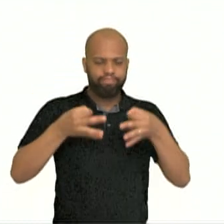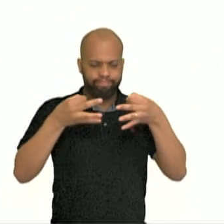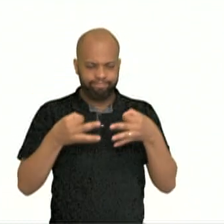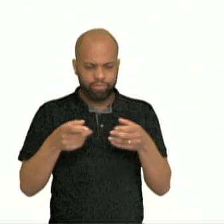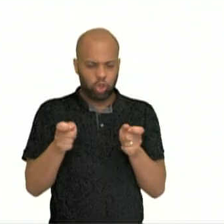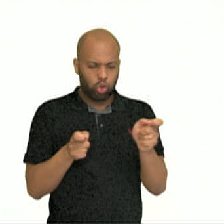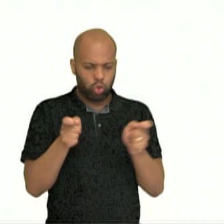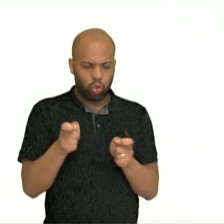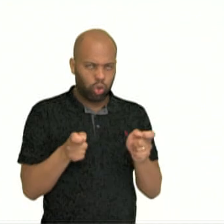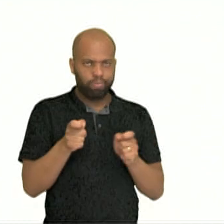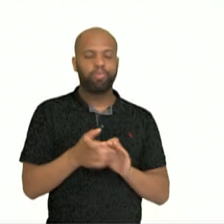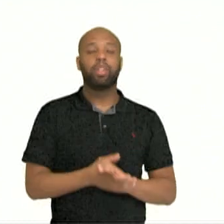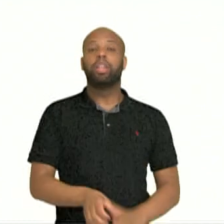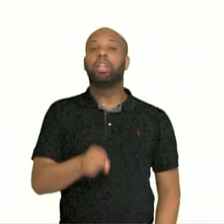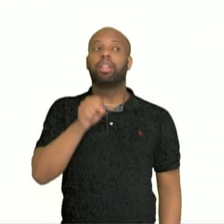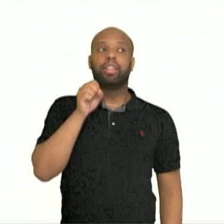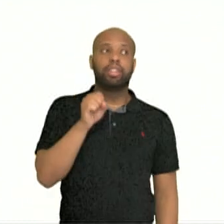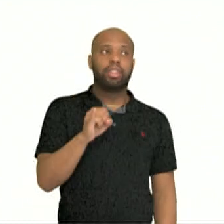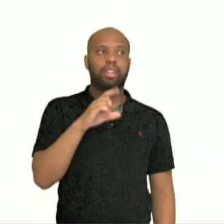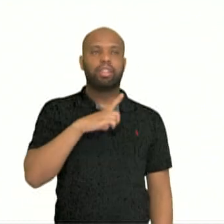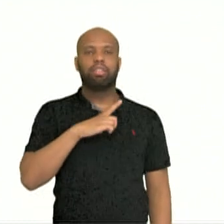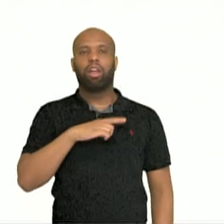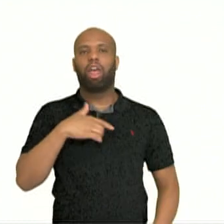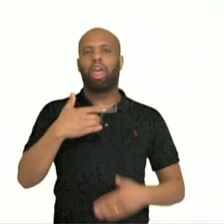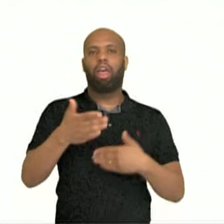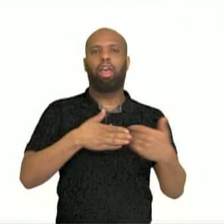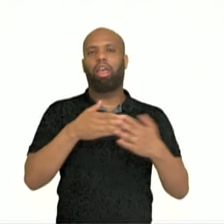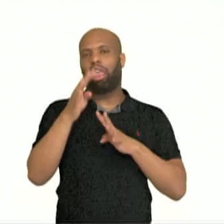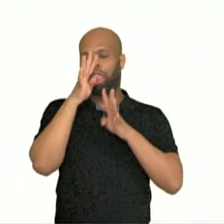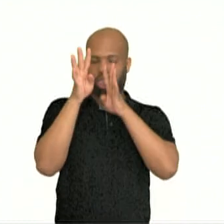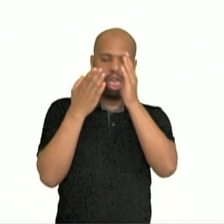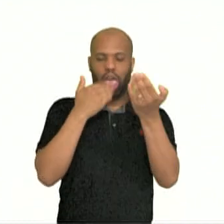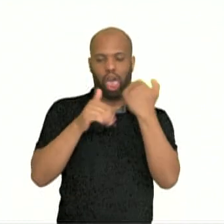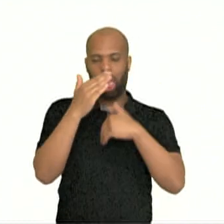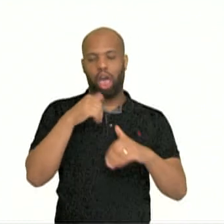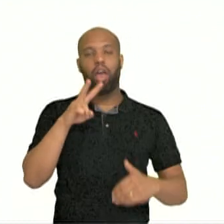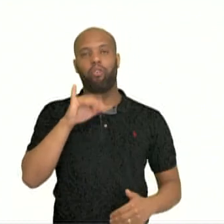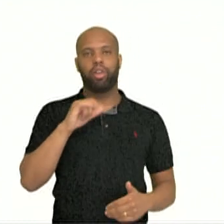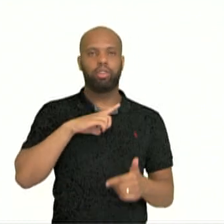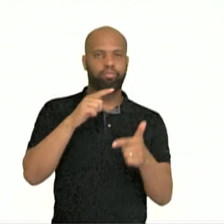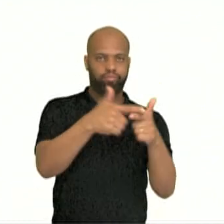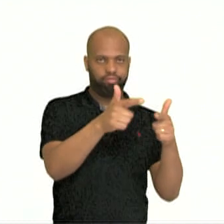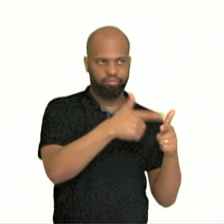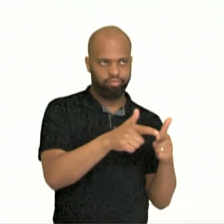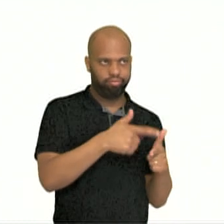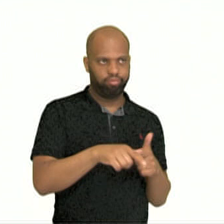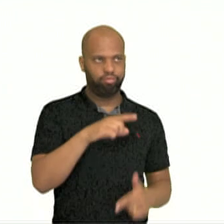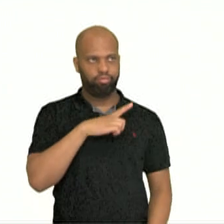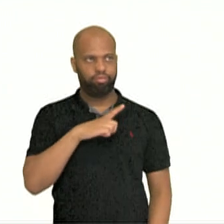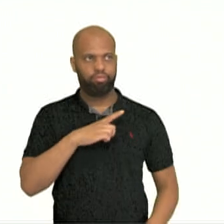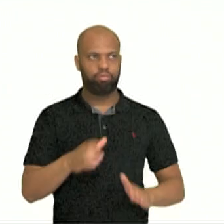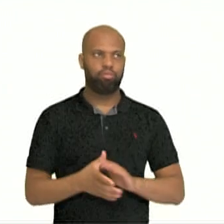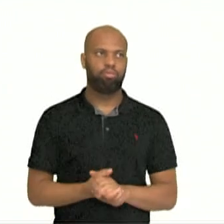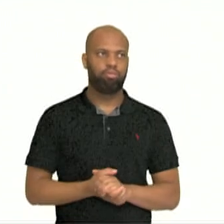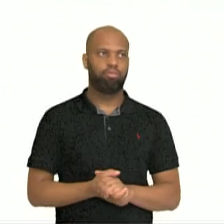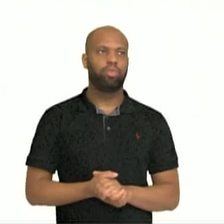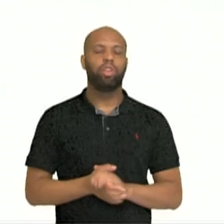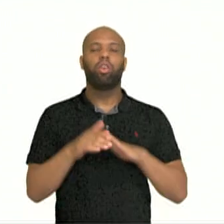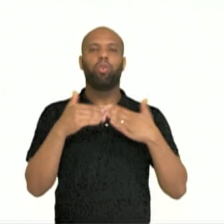A doença estando, né, desembestada, problema. E aí o que acontece? Vários problemas, tá, pessoal?